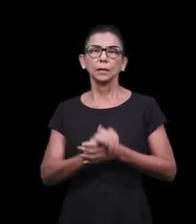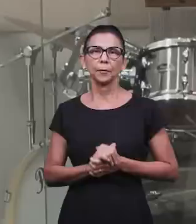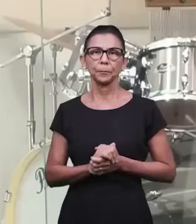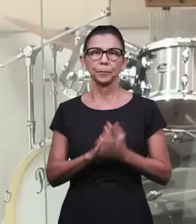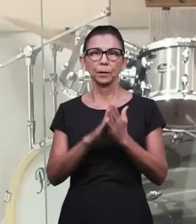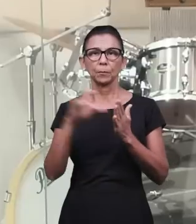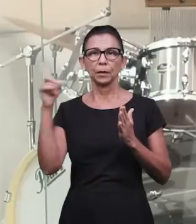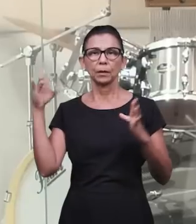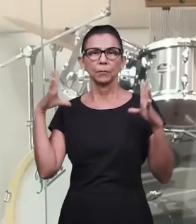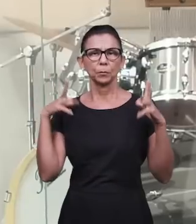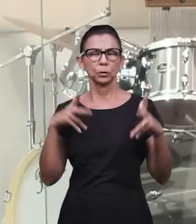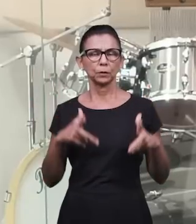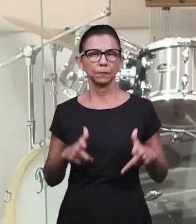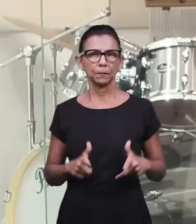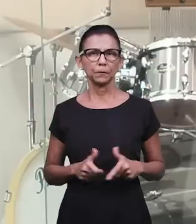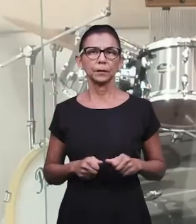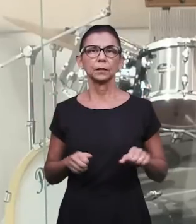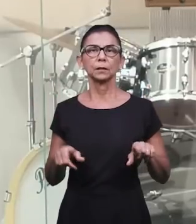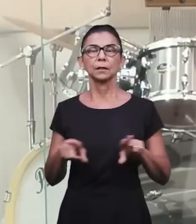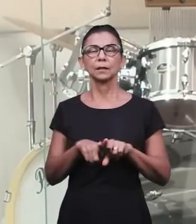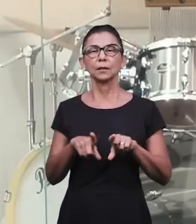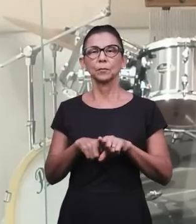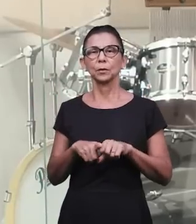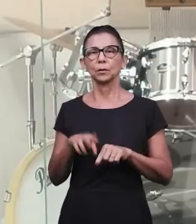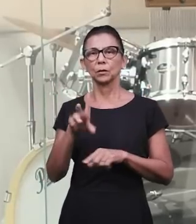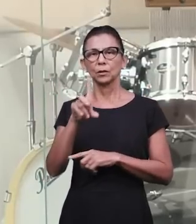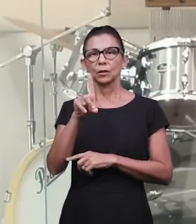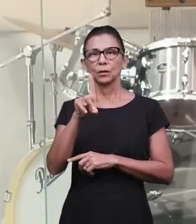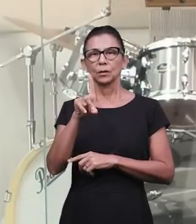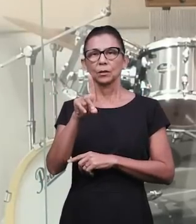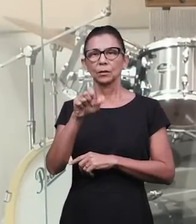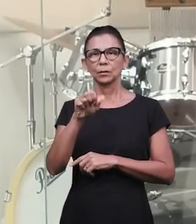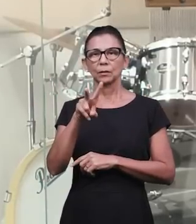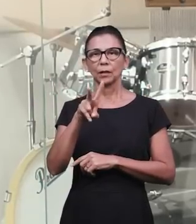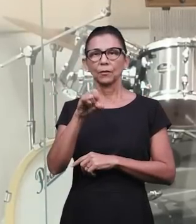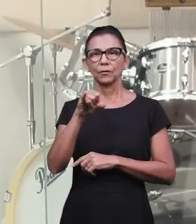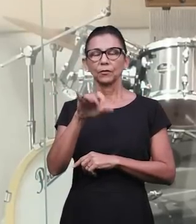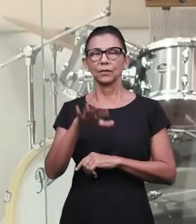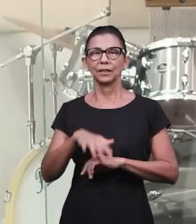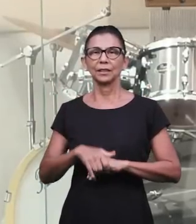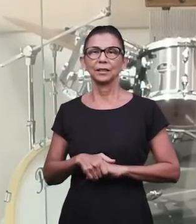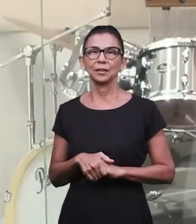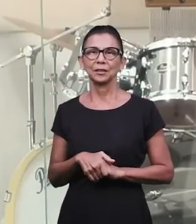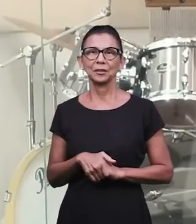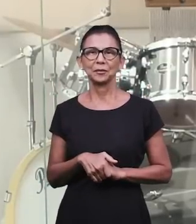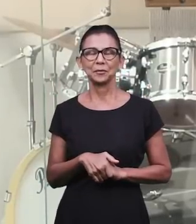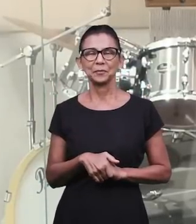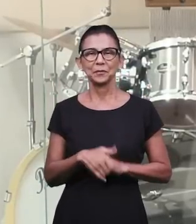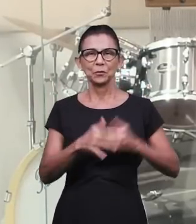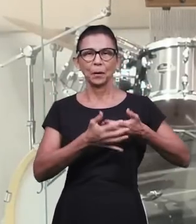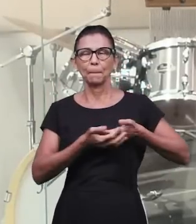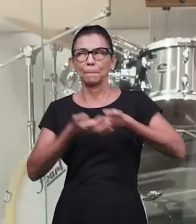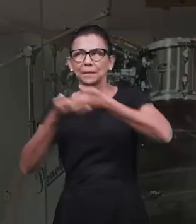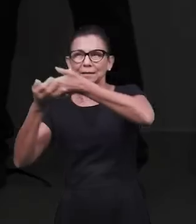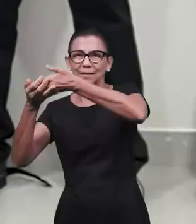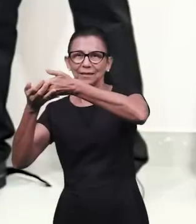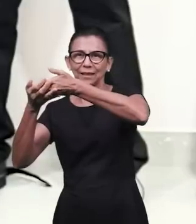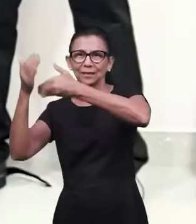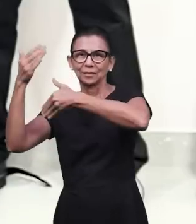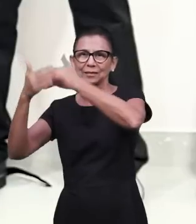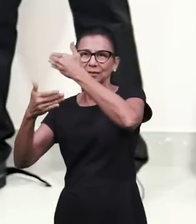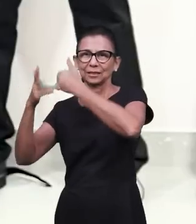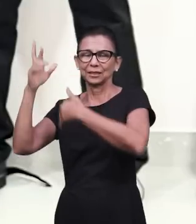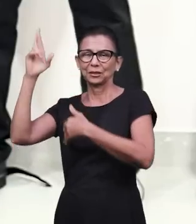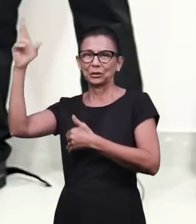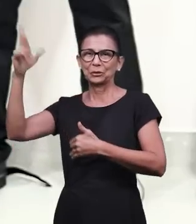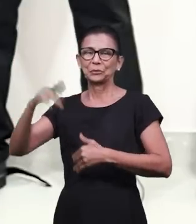purifica, ela é... Tivemos a apresentação do pequeno Davi. A família Davi começou a visitar a igreja há poucas semanas e o Davi foi apresentado